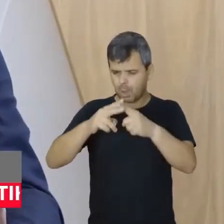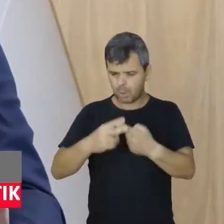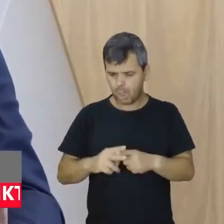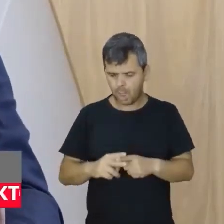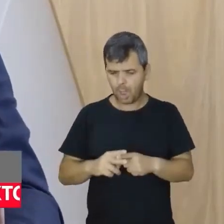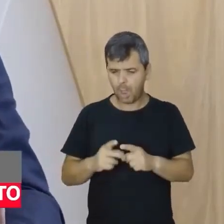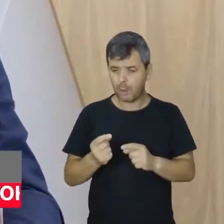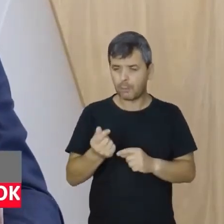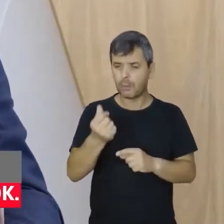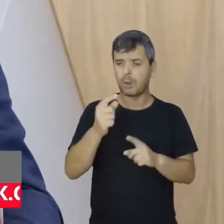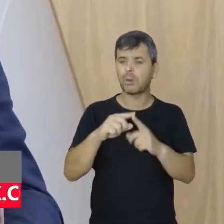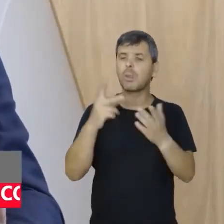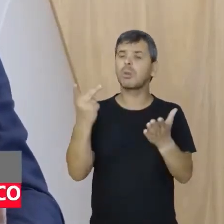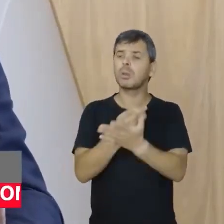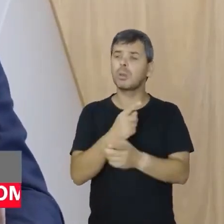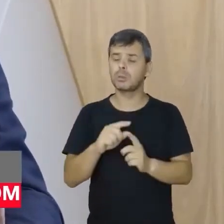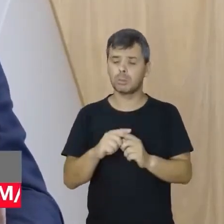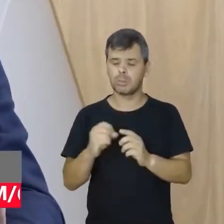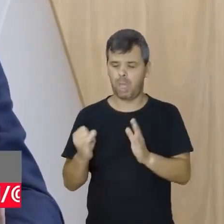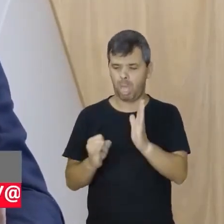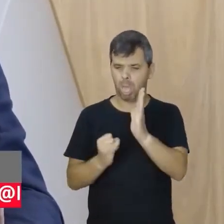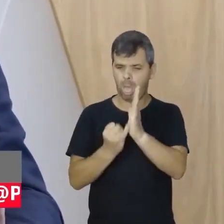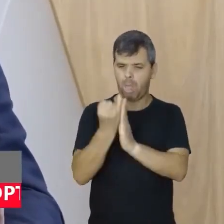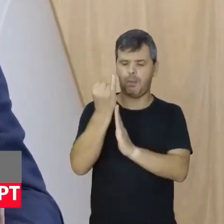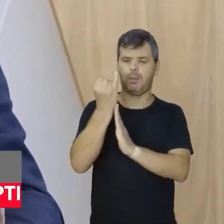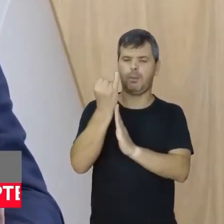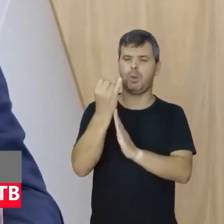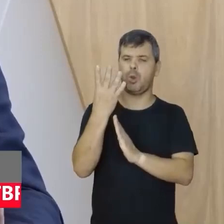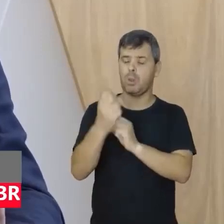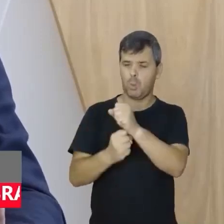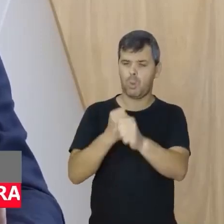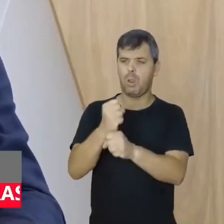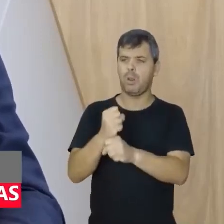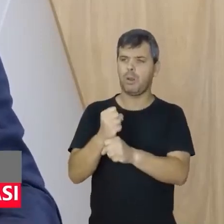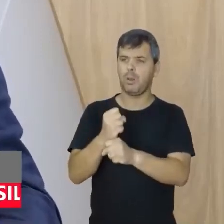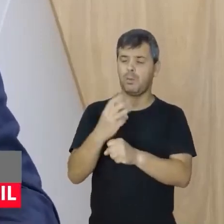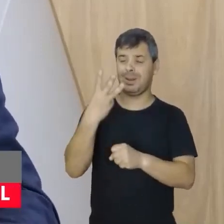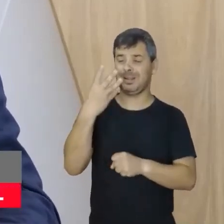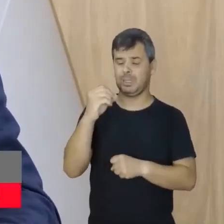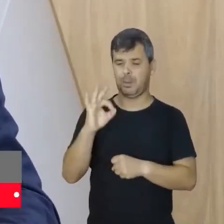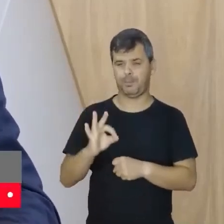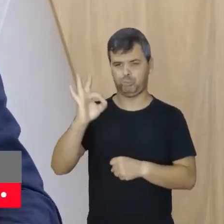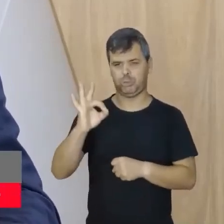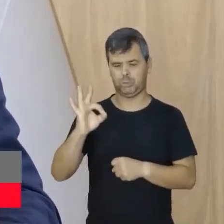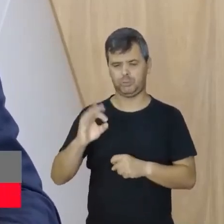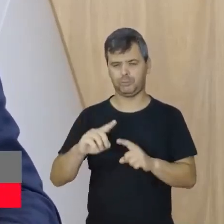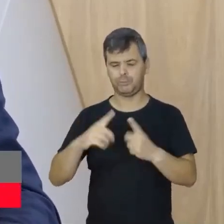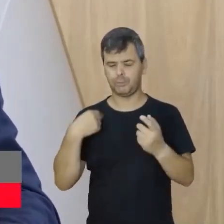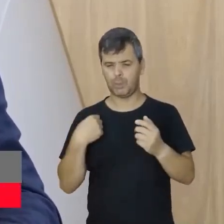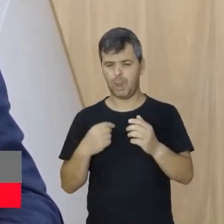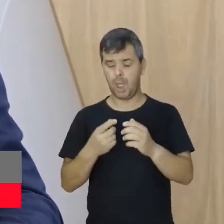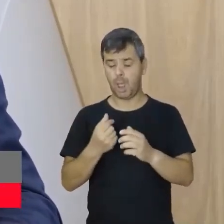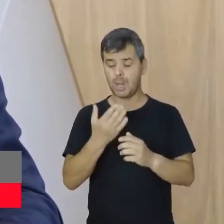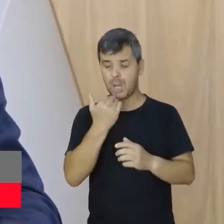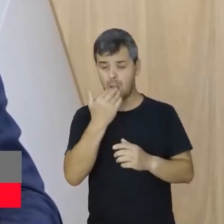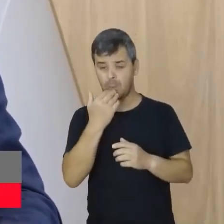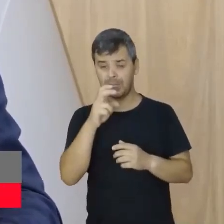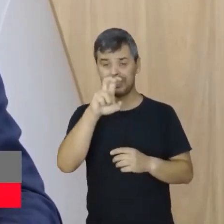preços, aconteceu o quê? A inflação geral nos 4 anos passados foi de 30% e a inflação dos alimentos